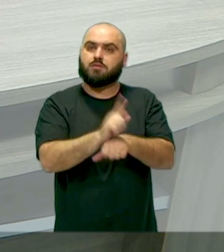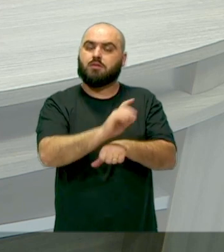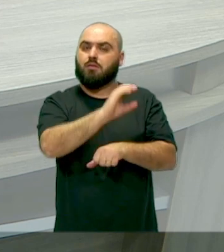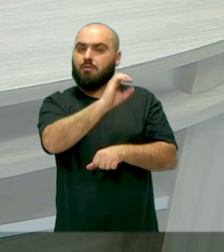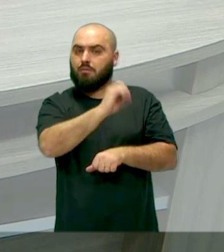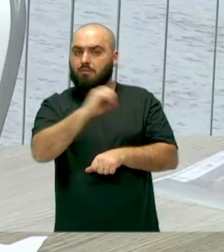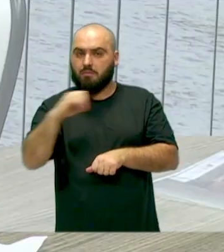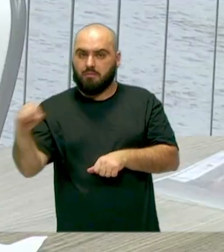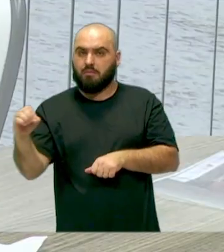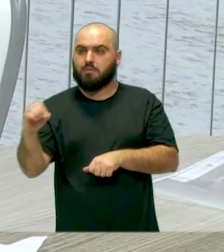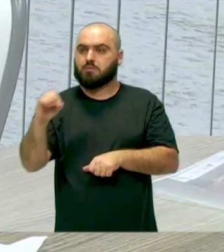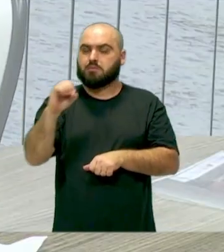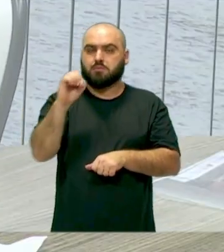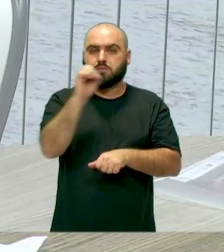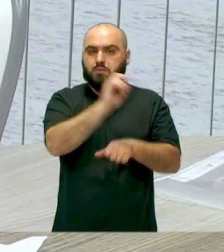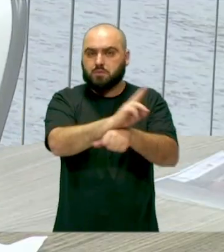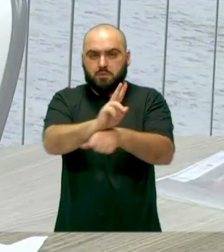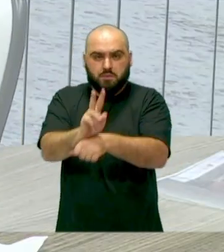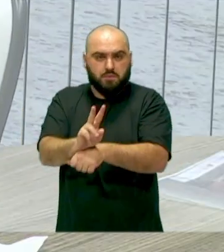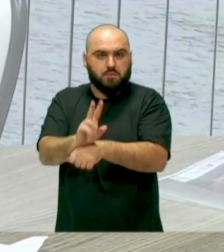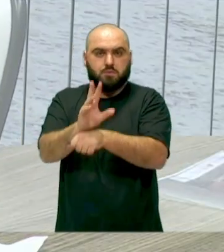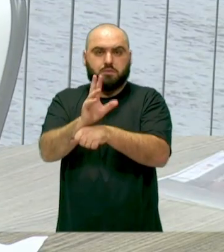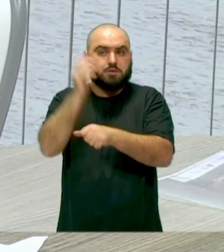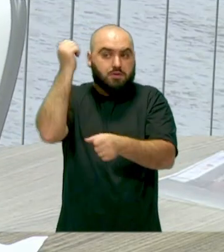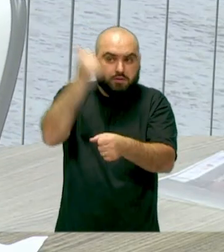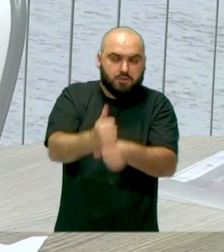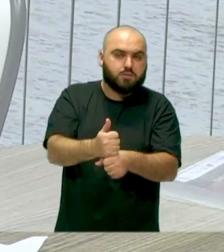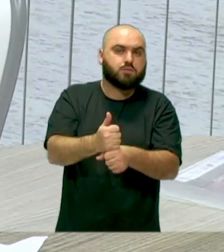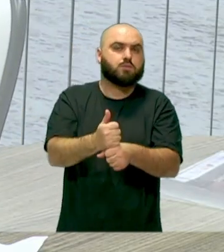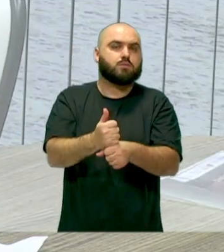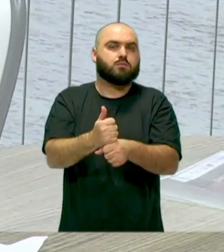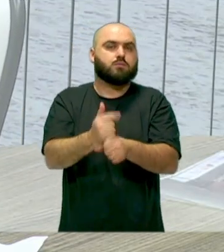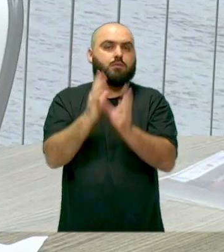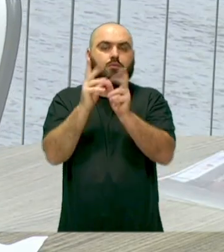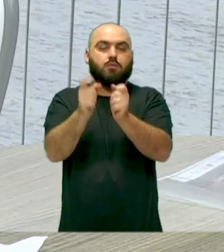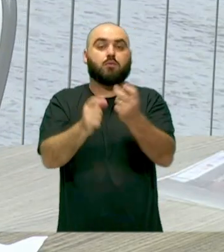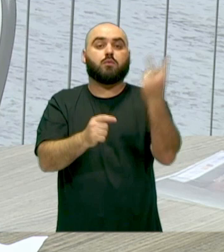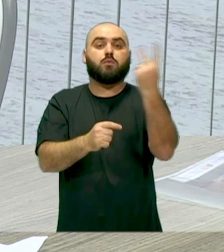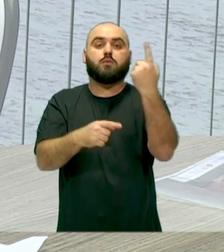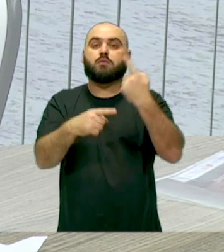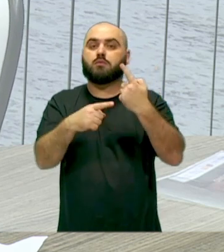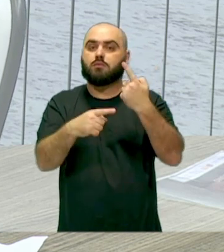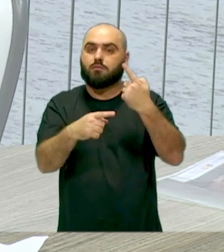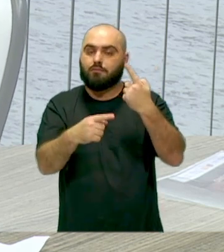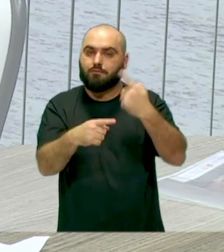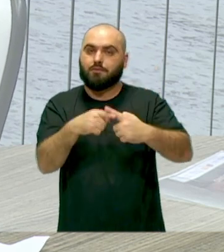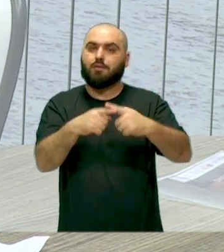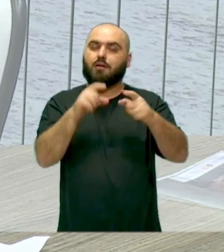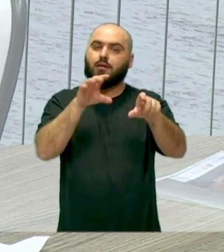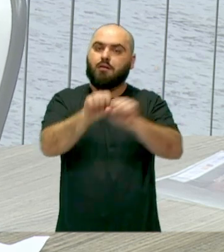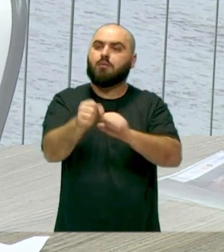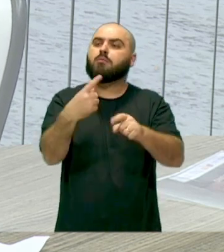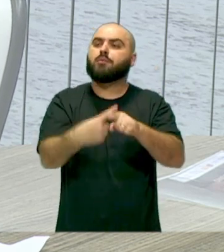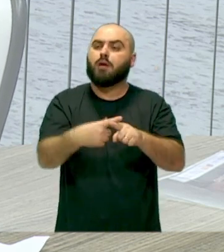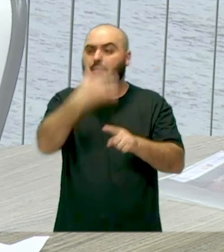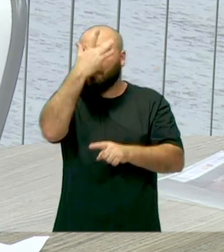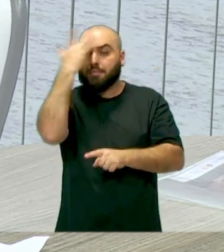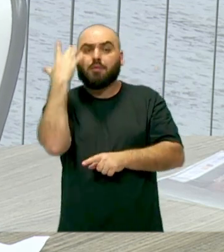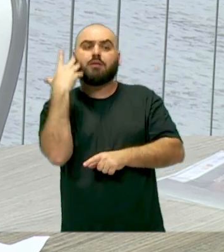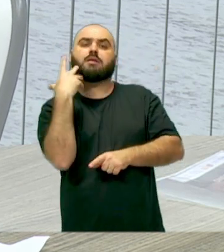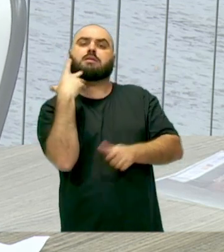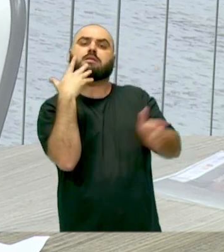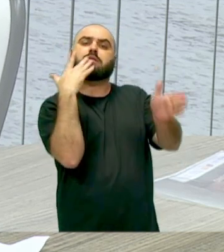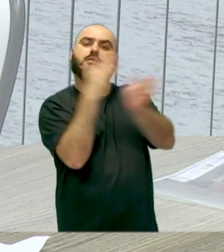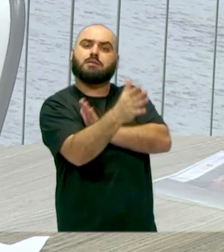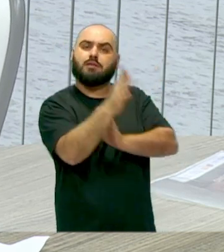orientadores, supervisores, sabe? Diretores, porque essas pessoas saem da faculdade, saem da academia